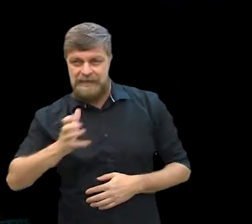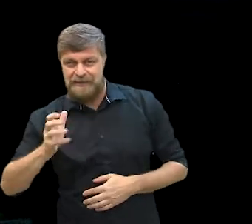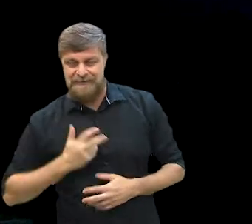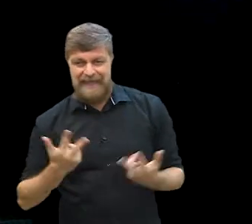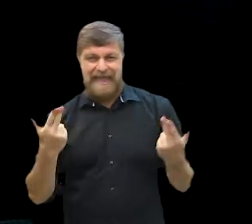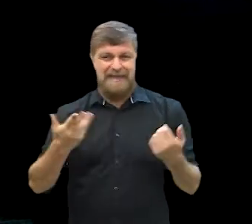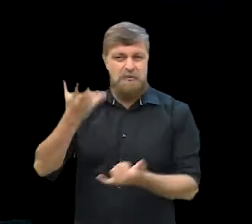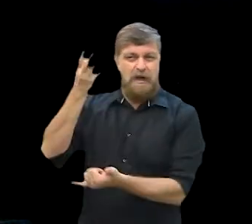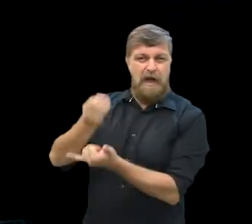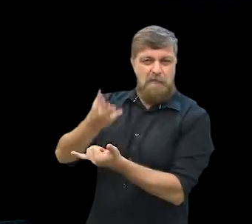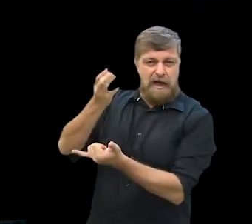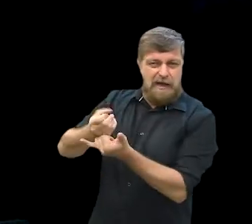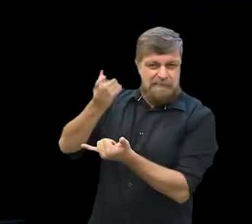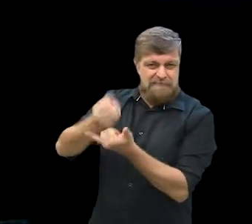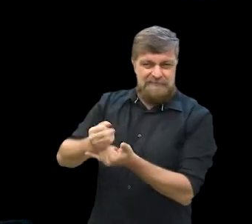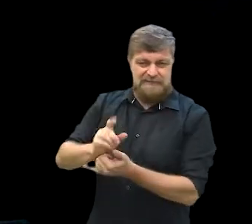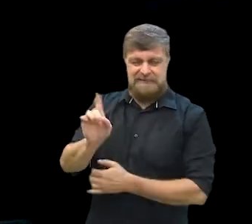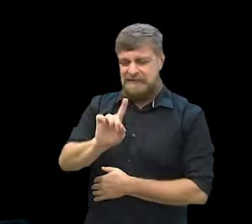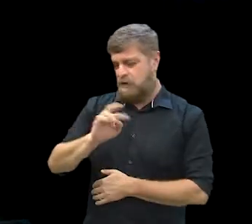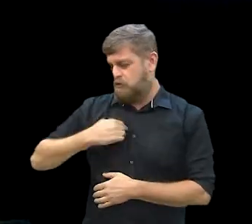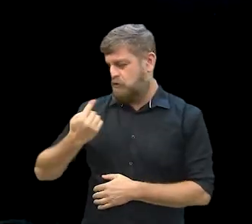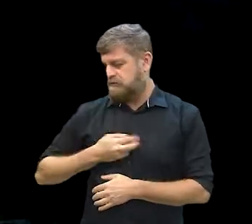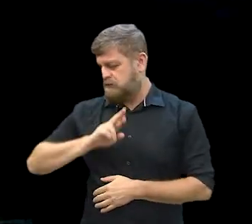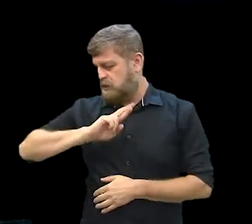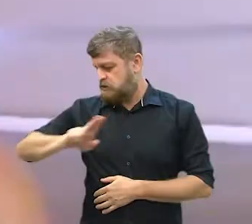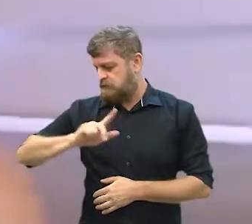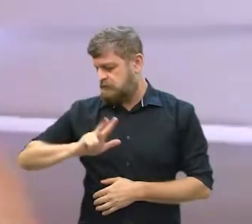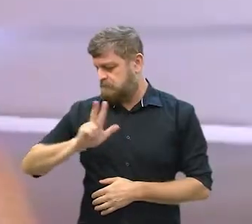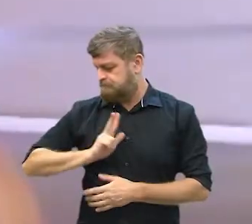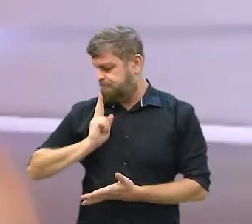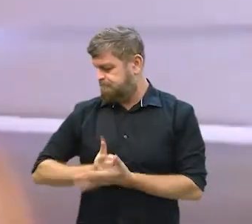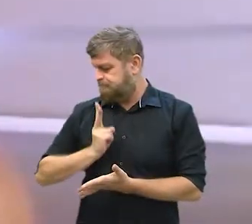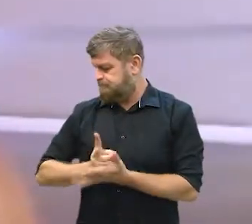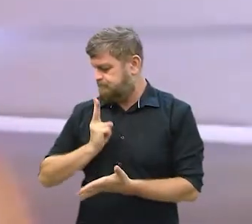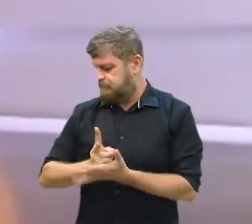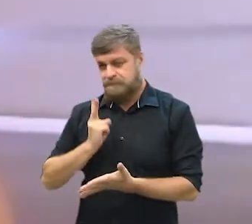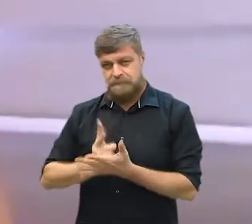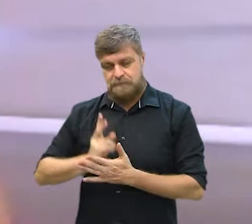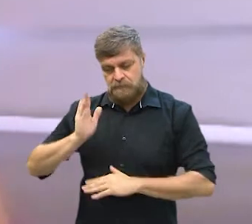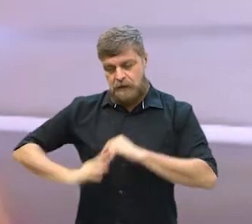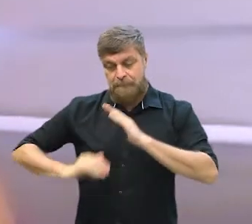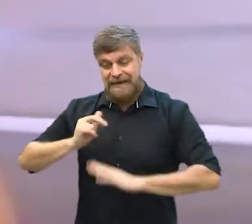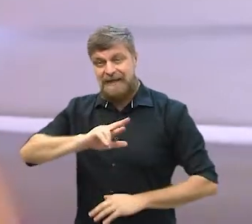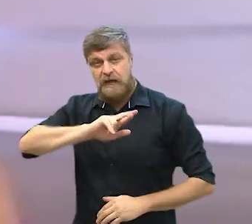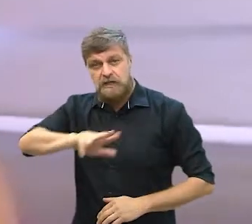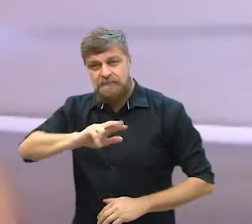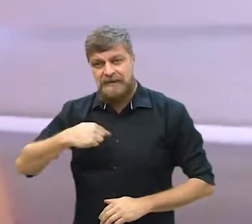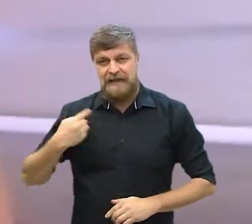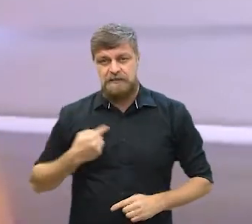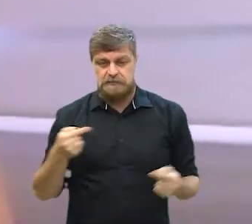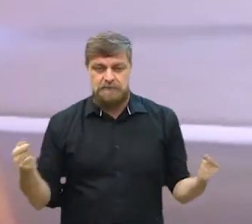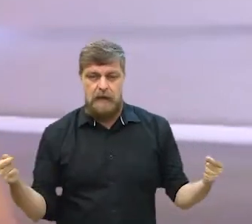o que os outros aplicativos de entrega e de delivery fazem. Nós vamos manter o nosso diferencial.